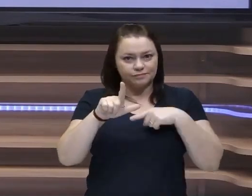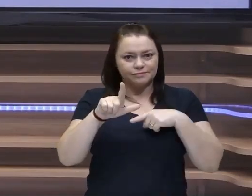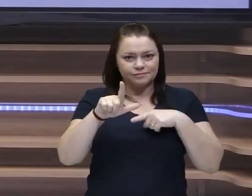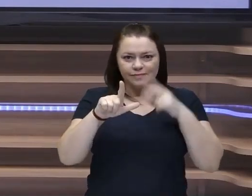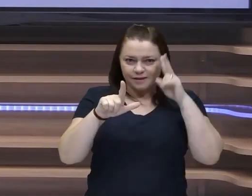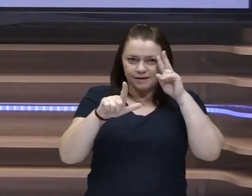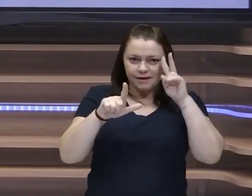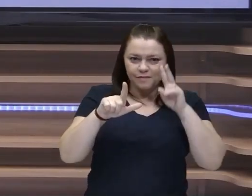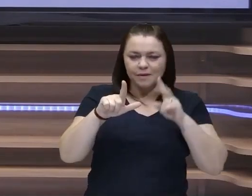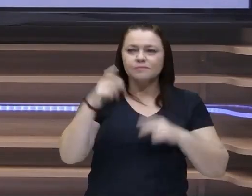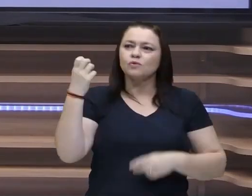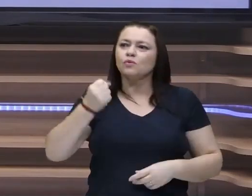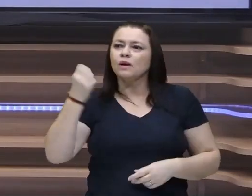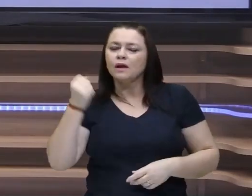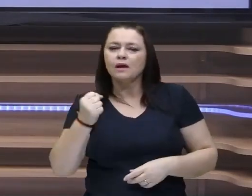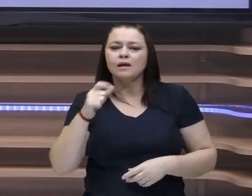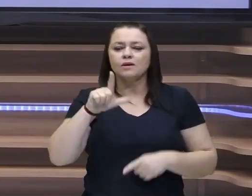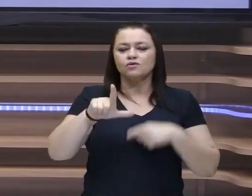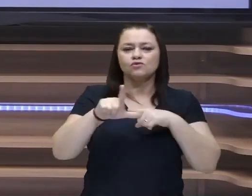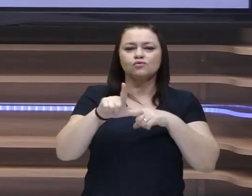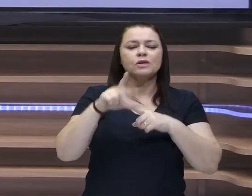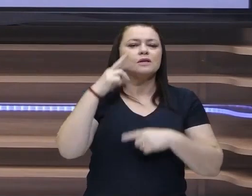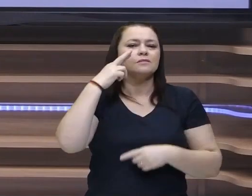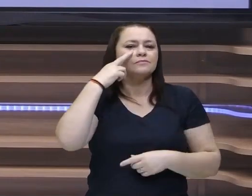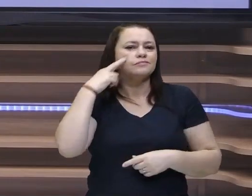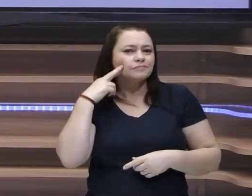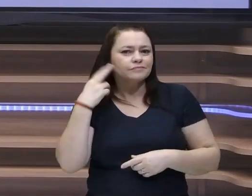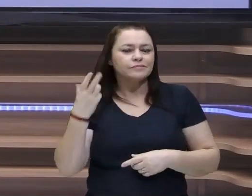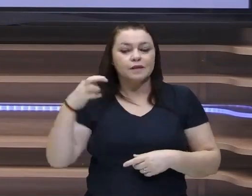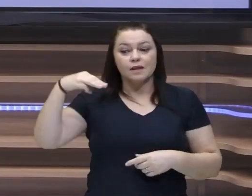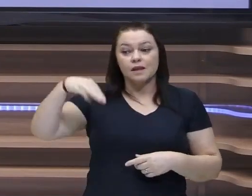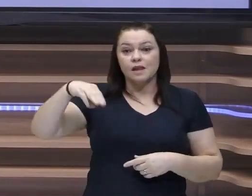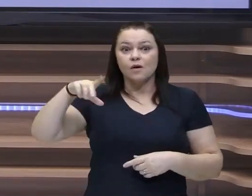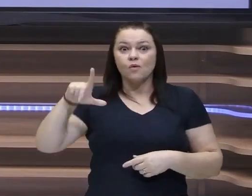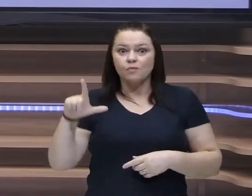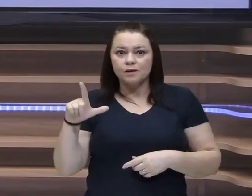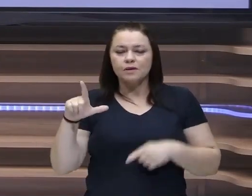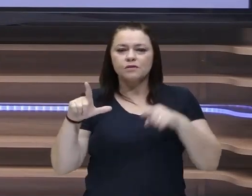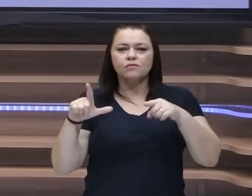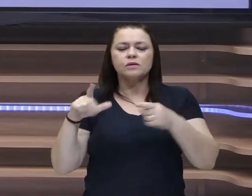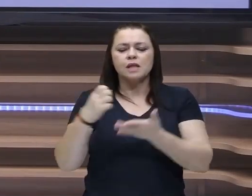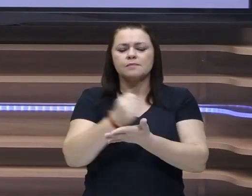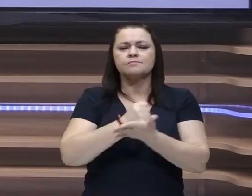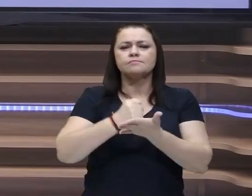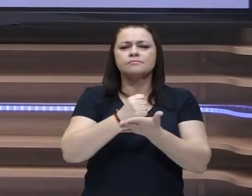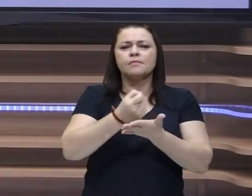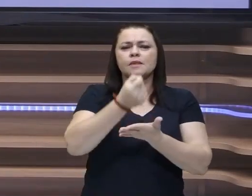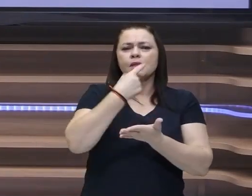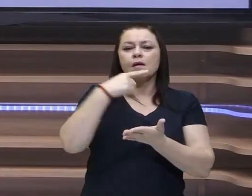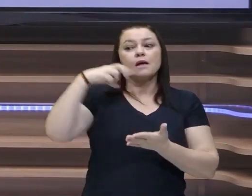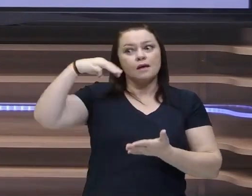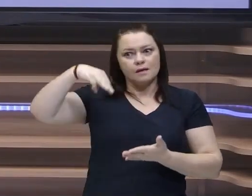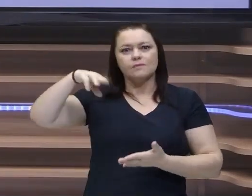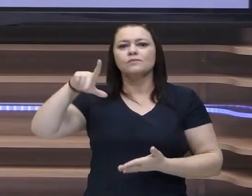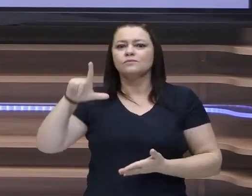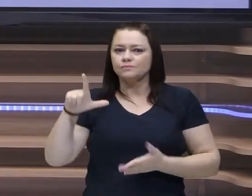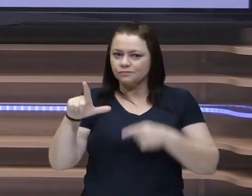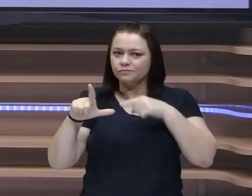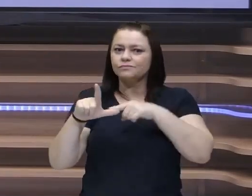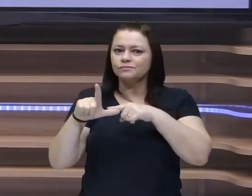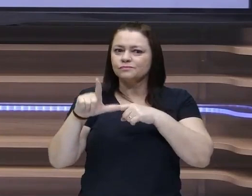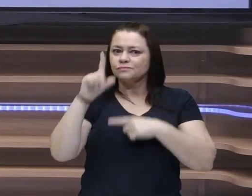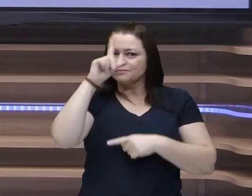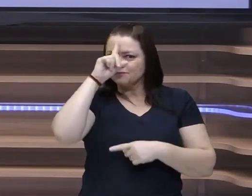do leite, o litro do refrigerante, o mililitro, quando você está tomando um remédio no hospital, tá certo? Mas também nós temos o